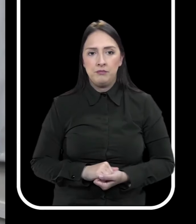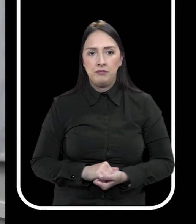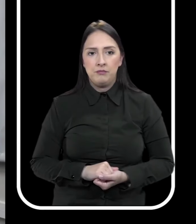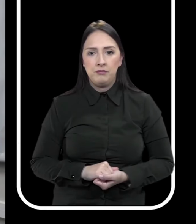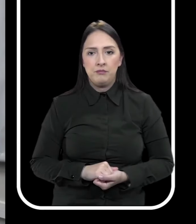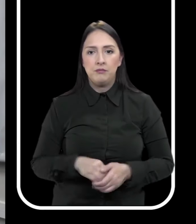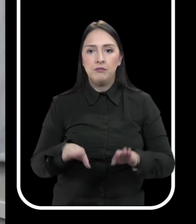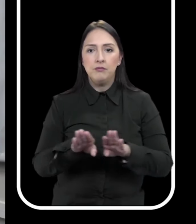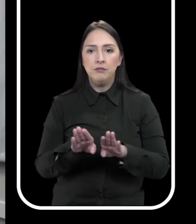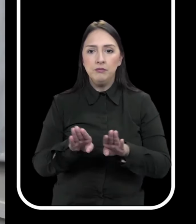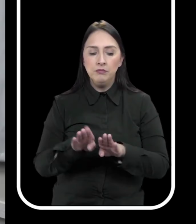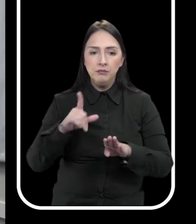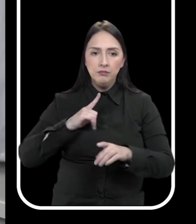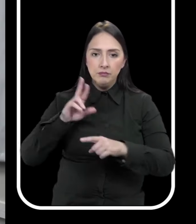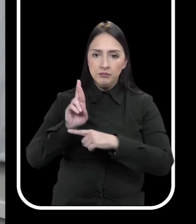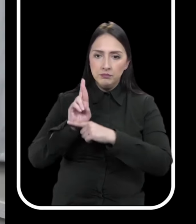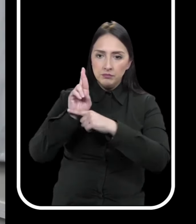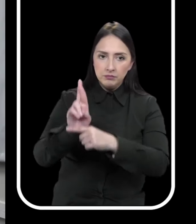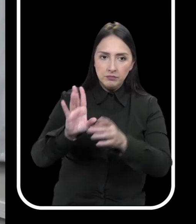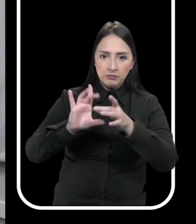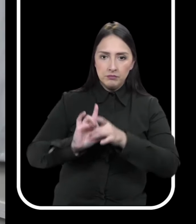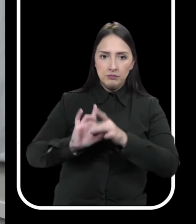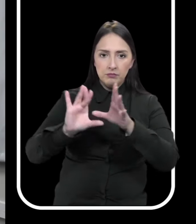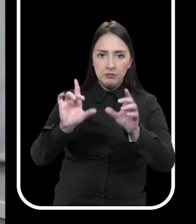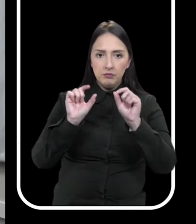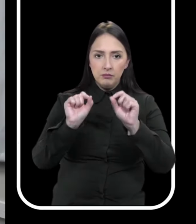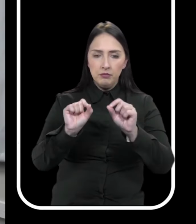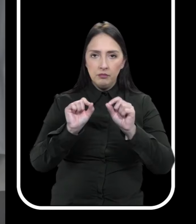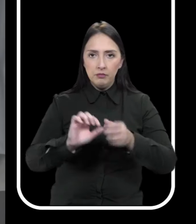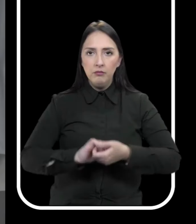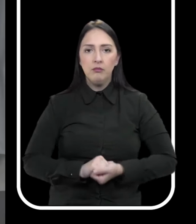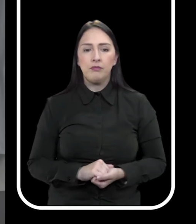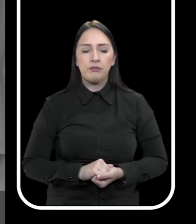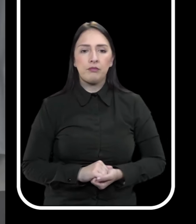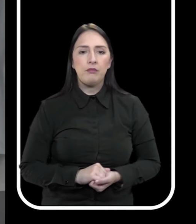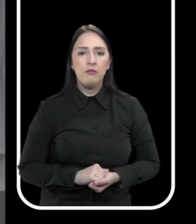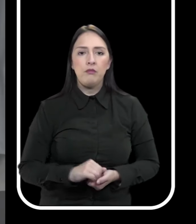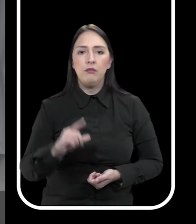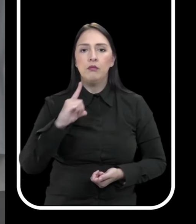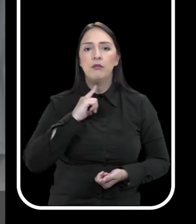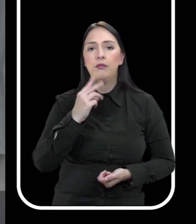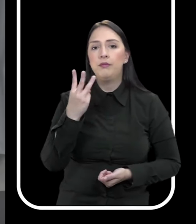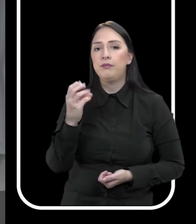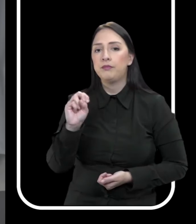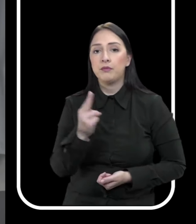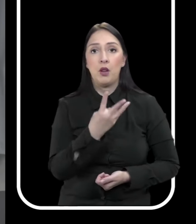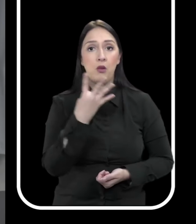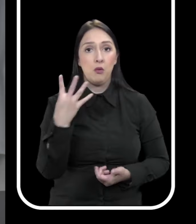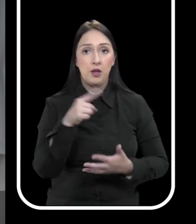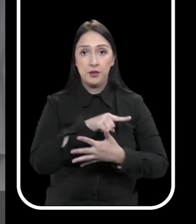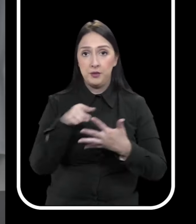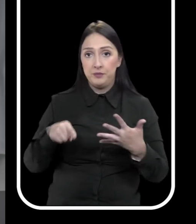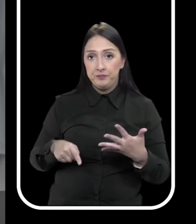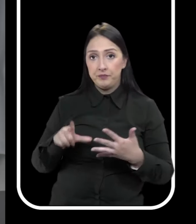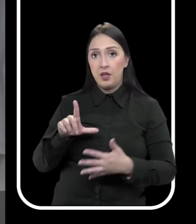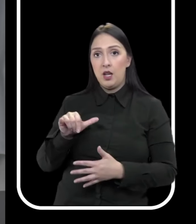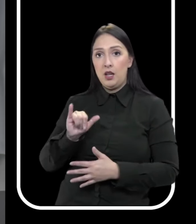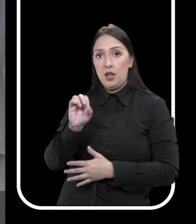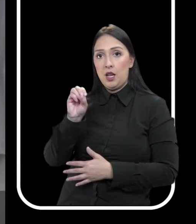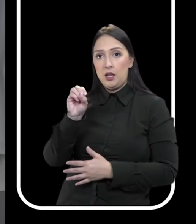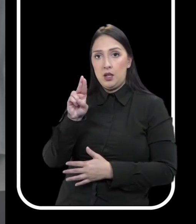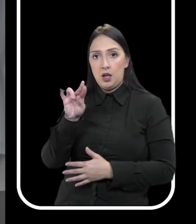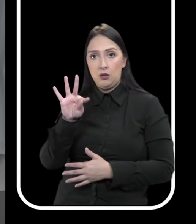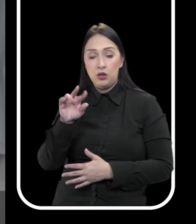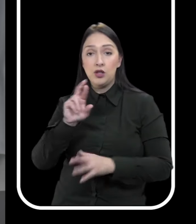Tá? Inclusive, tem um recurso no Flexim que permite que você faça 3 ou 4 opções de